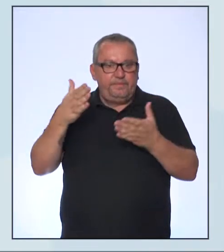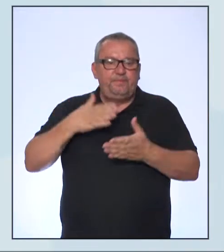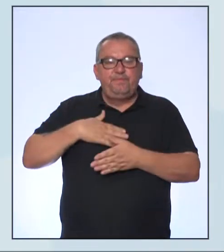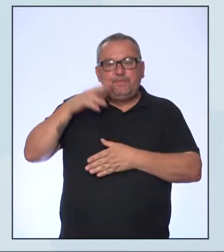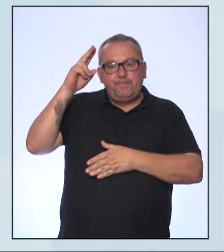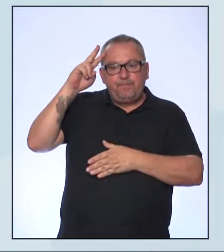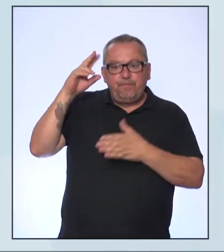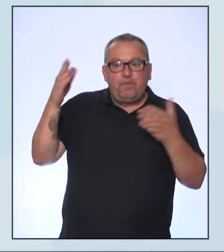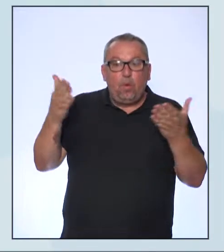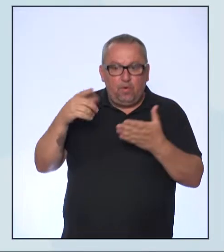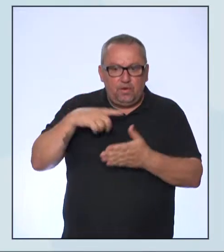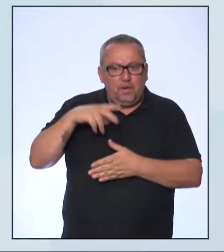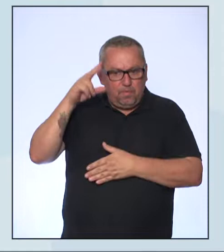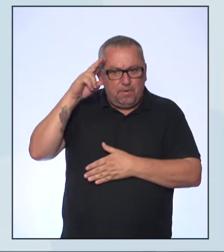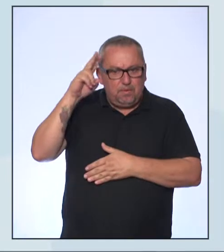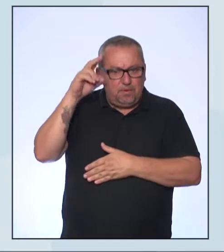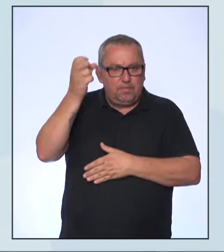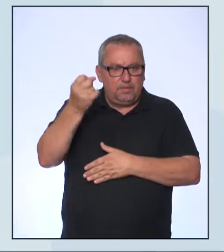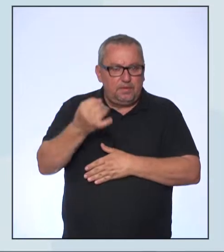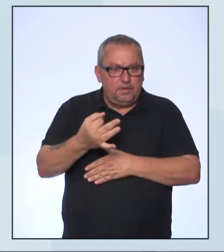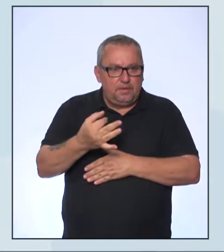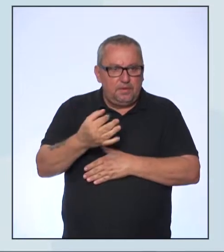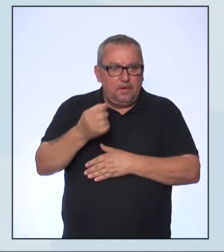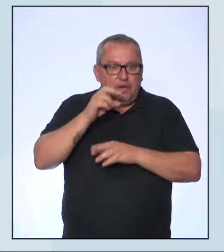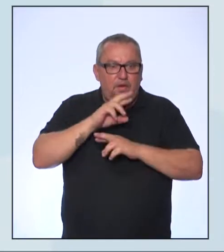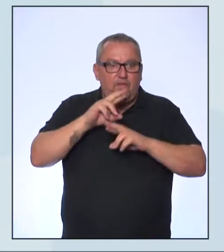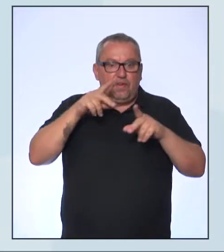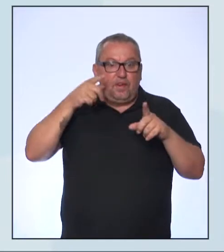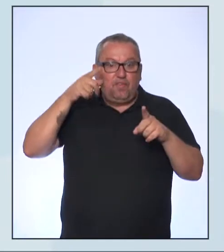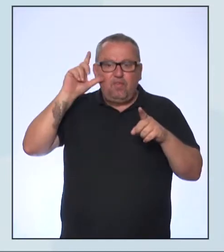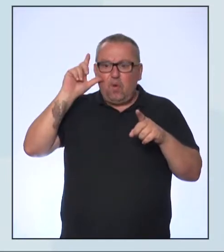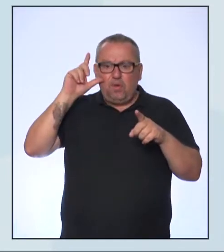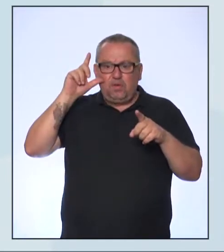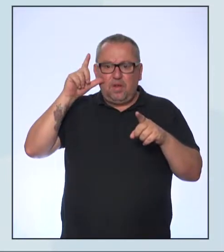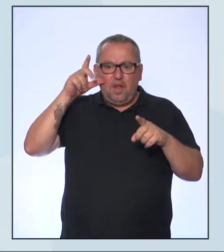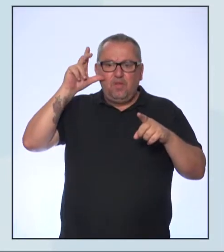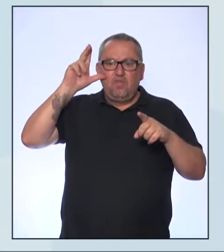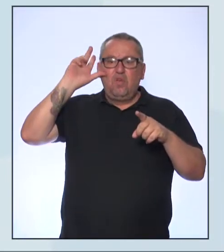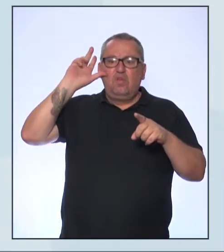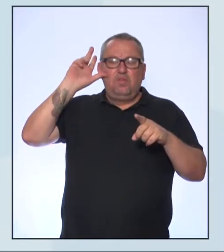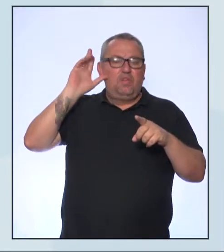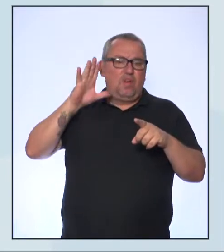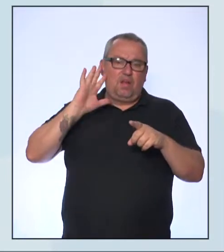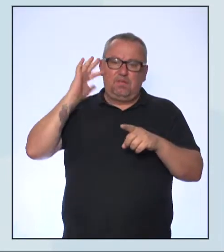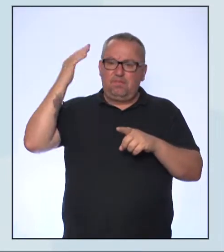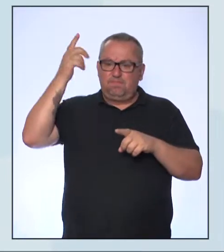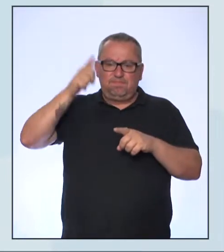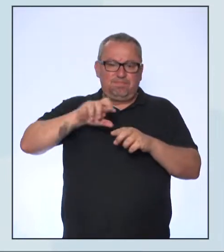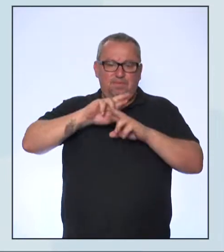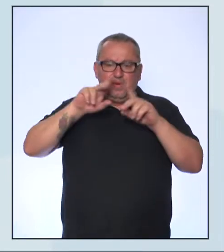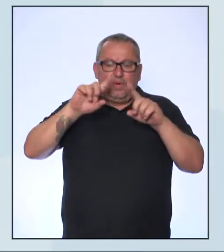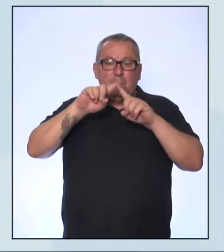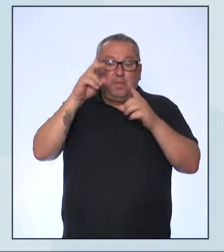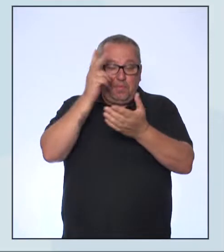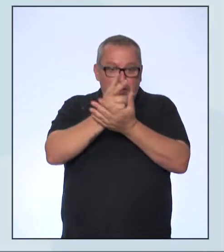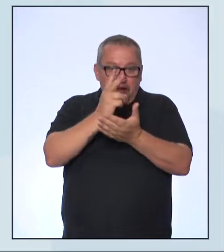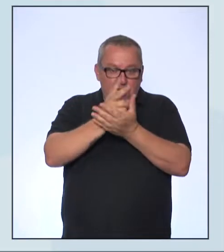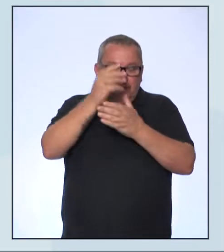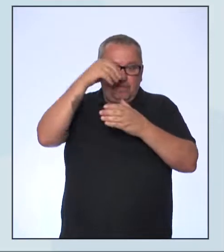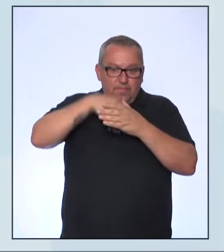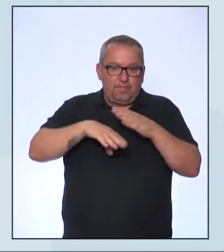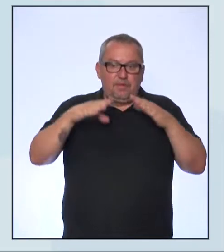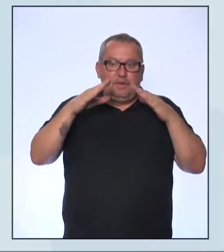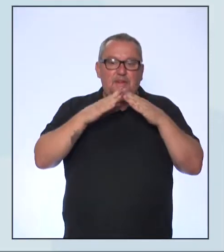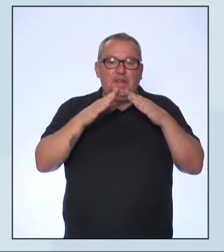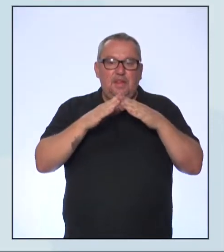tenho uma história para contar, que é uma história diferente da história de ontem. Ontem me aconteceram outras coisas. Mesmo estando em casa, as nossas histórias